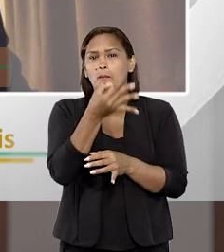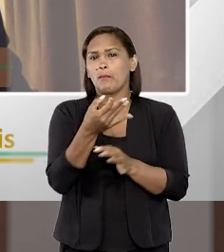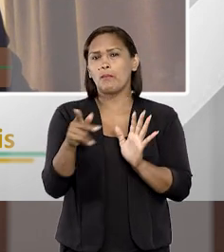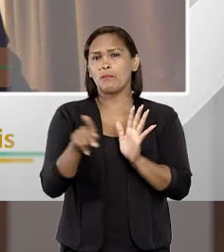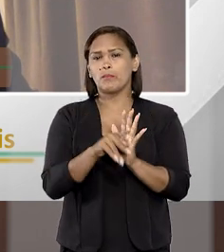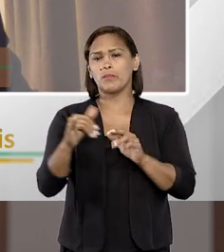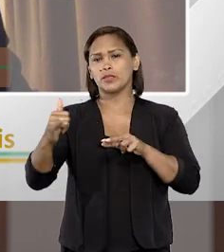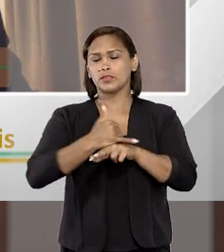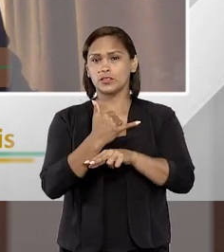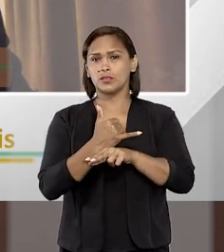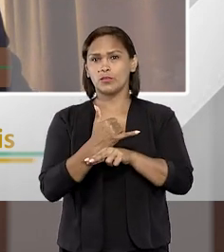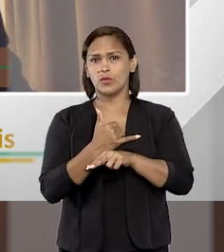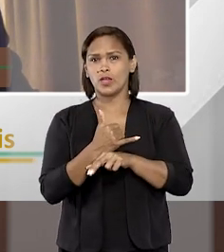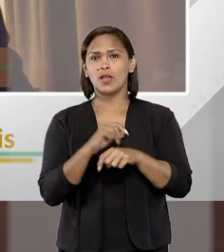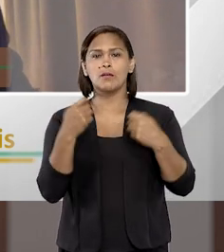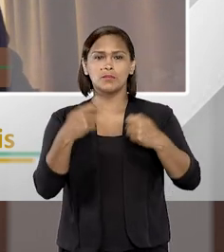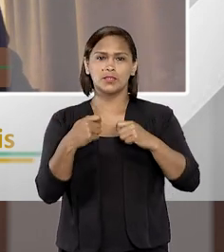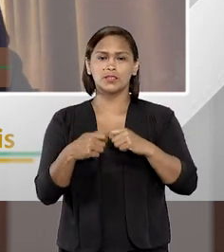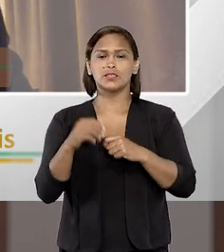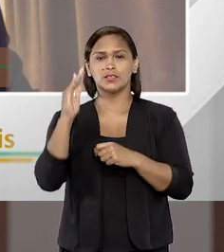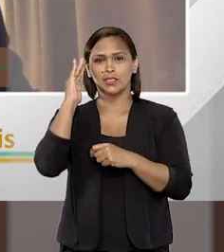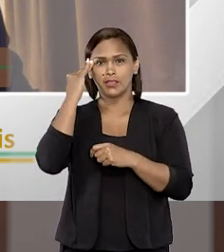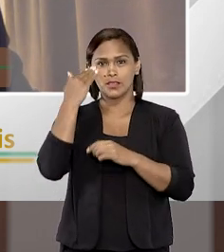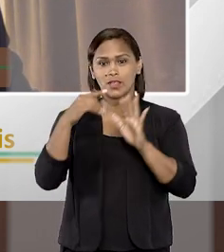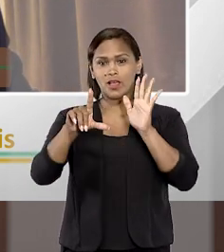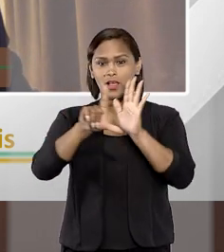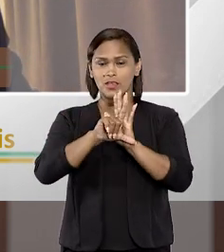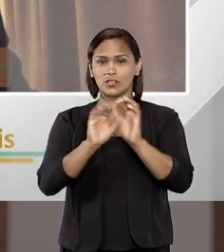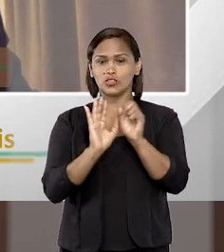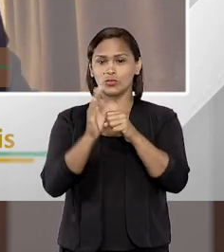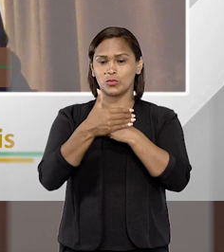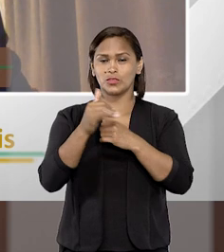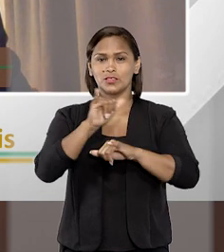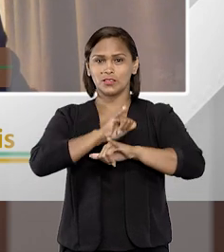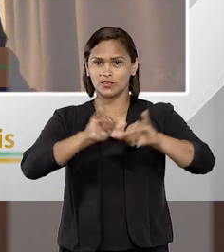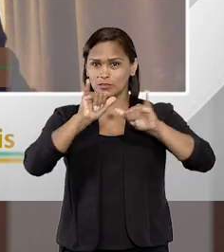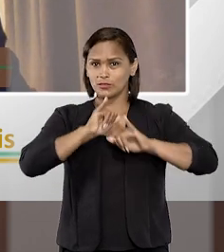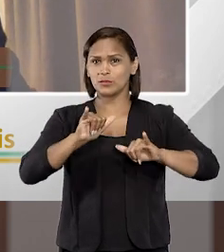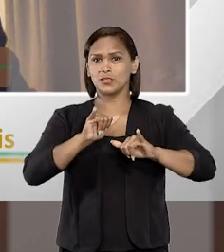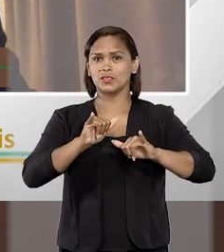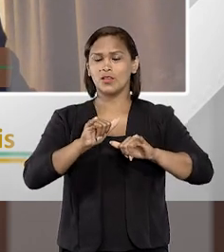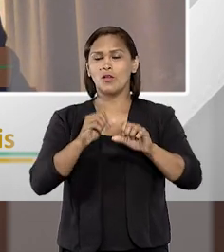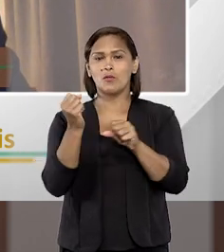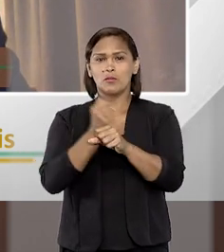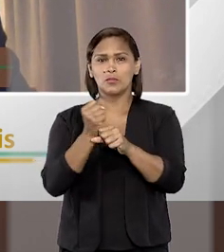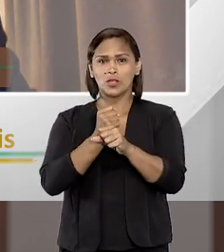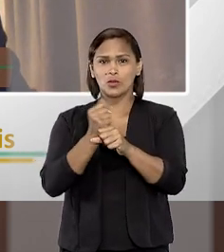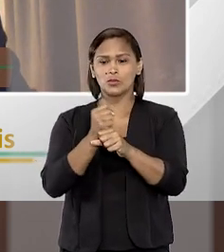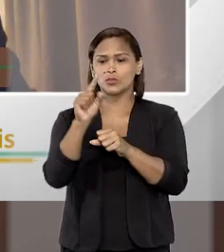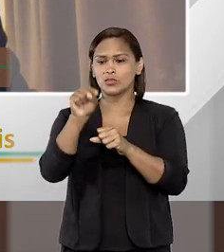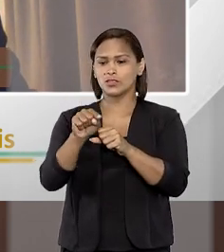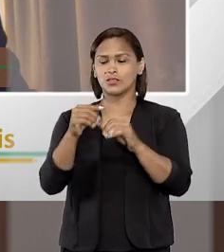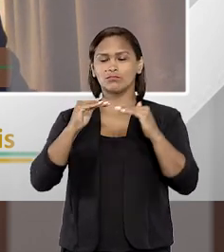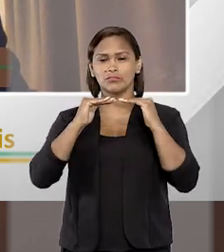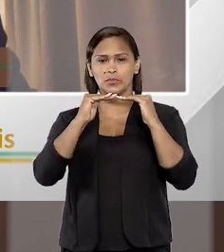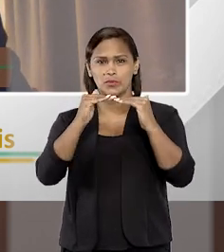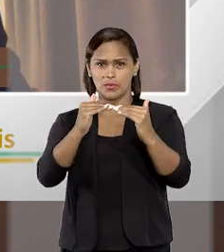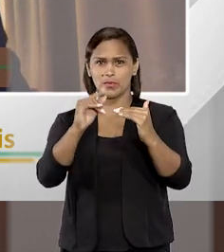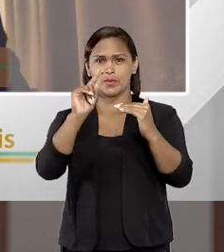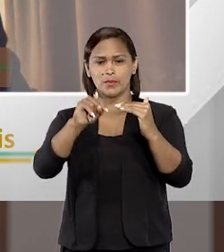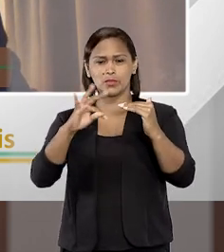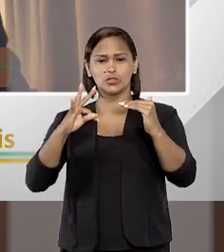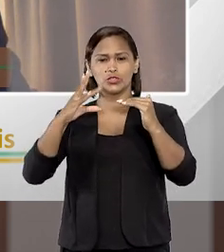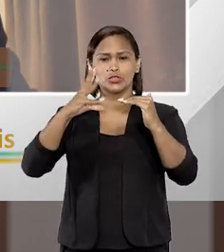indevidamente a testemunha nós devemos considerar a legislação de proteção de dados para construção desse alinhamento